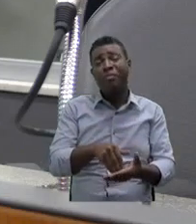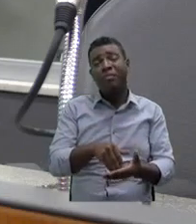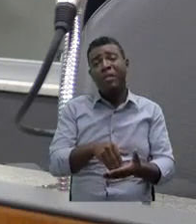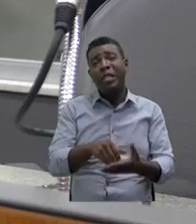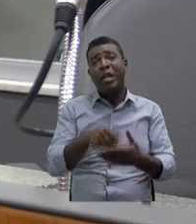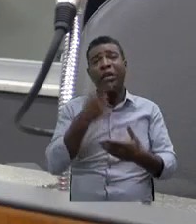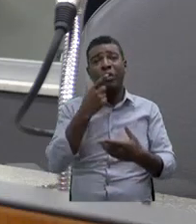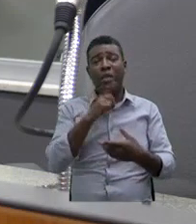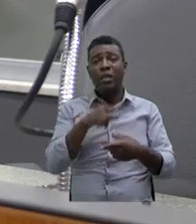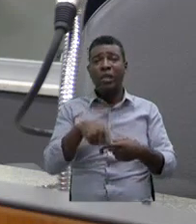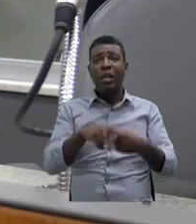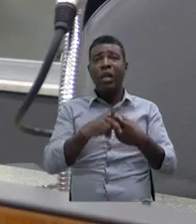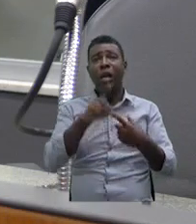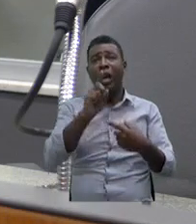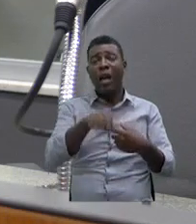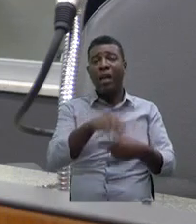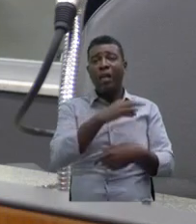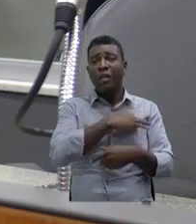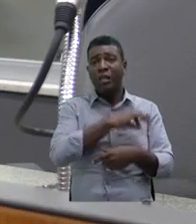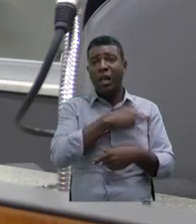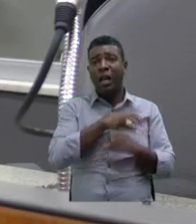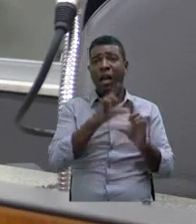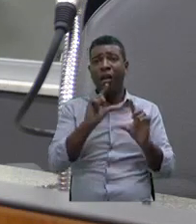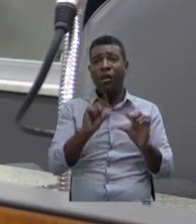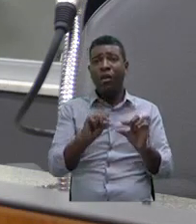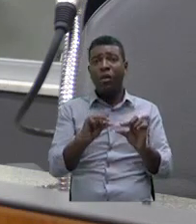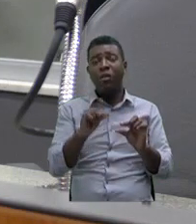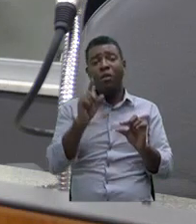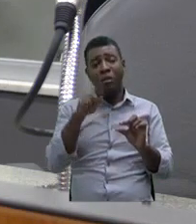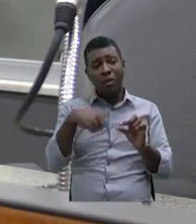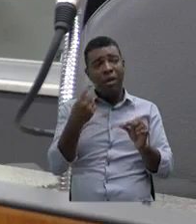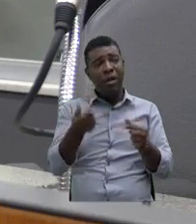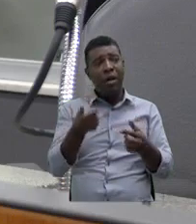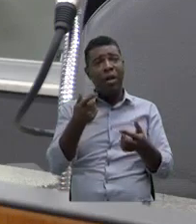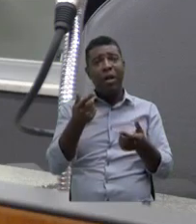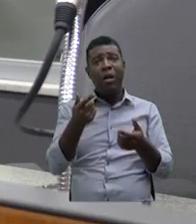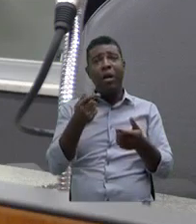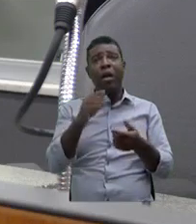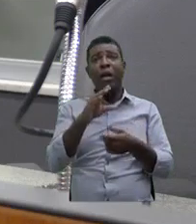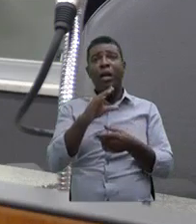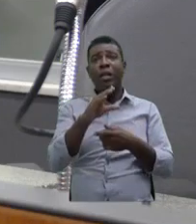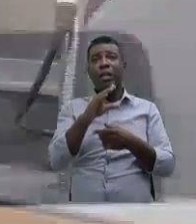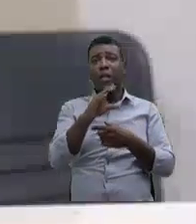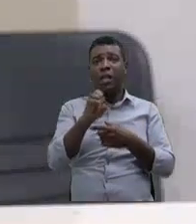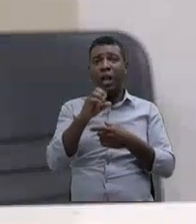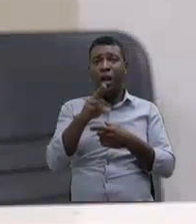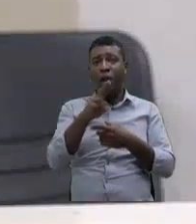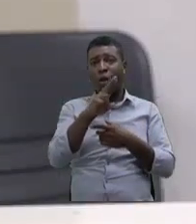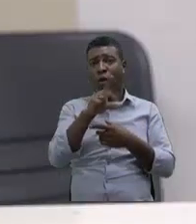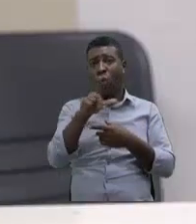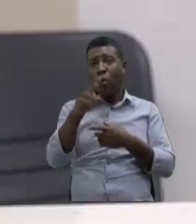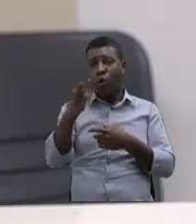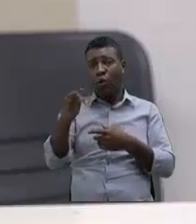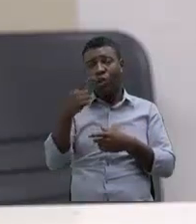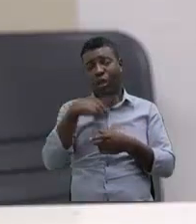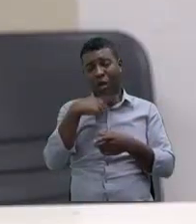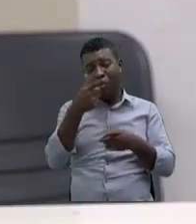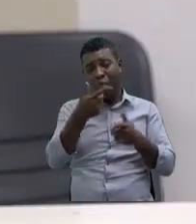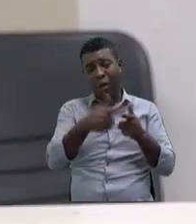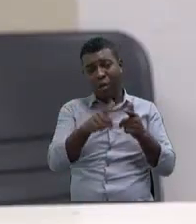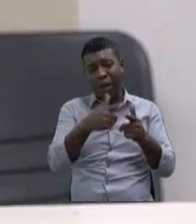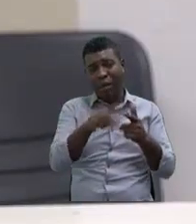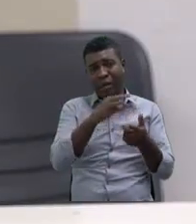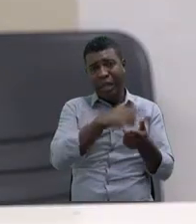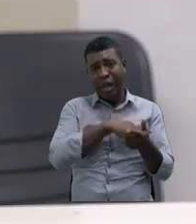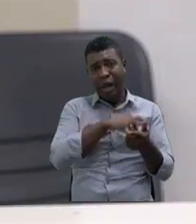nível, o Cefart, nossa escola de artes, tem esse problema. Enfim, a própria Secult tem esse problema, os funcionários